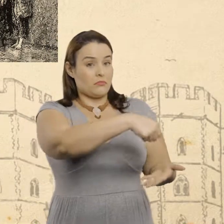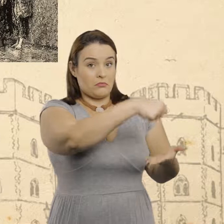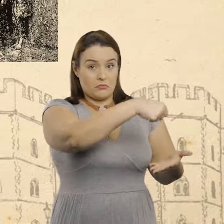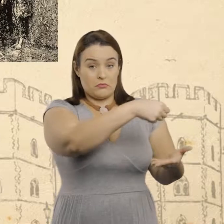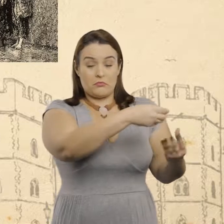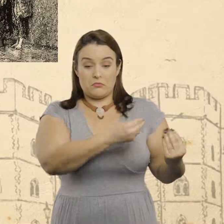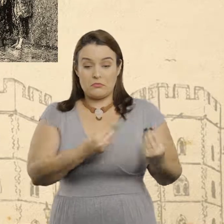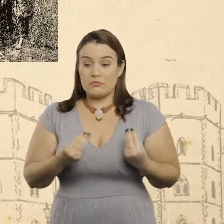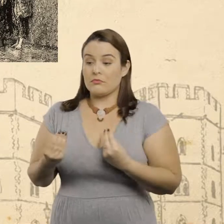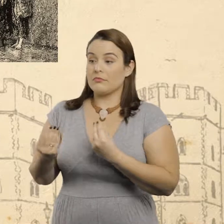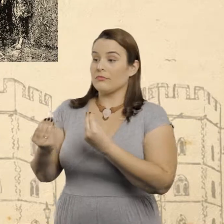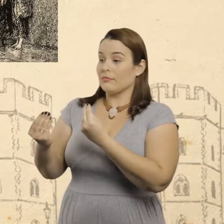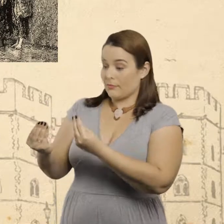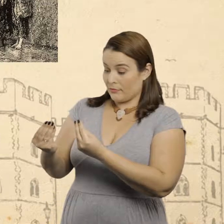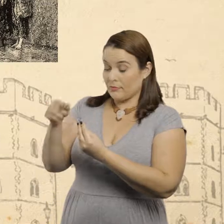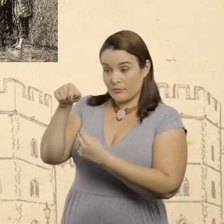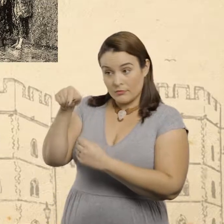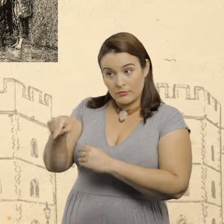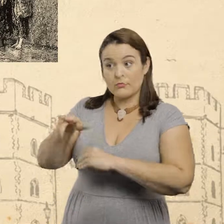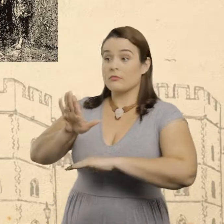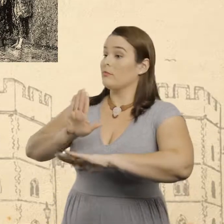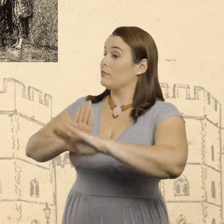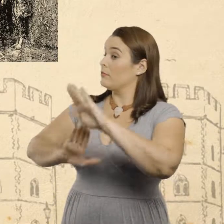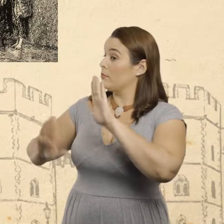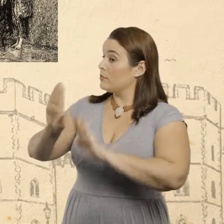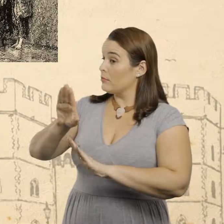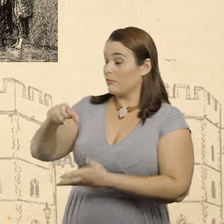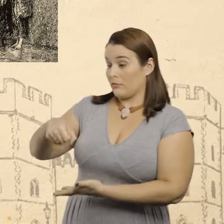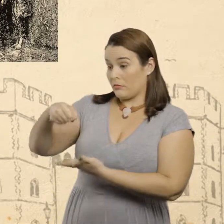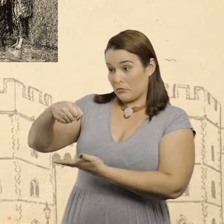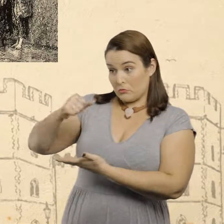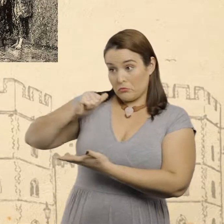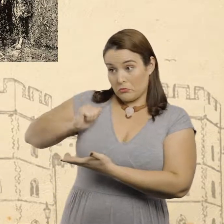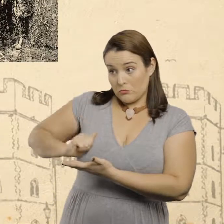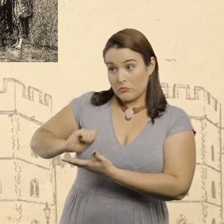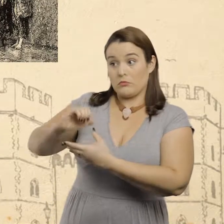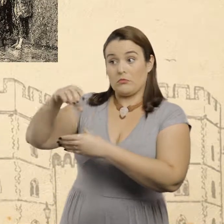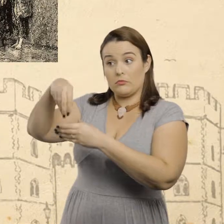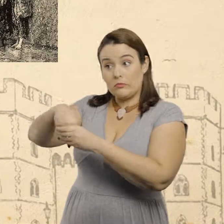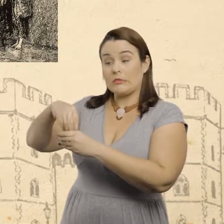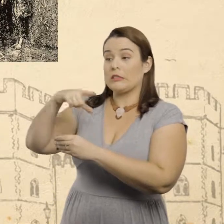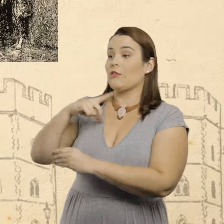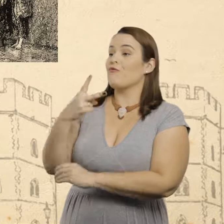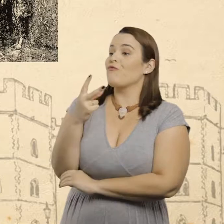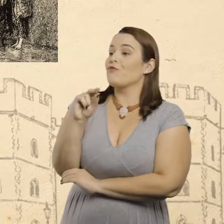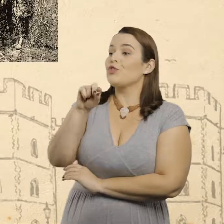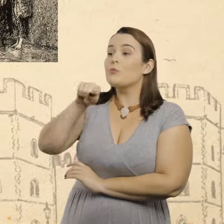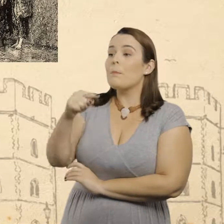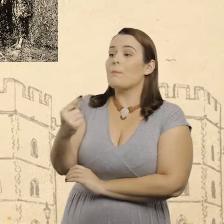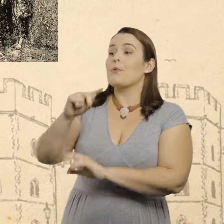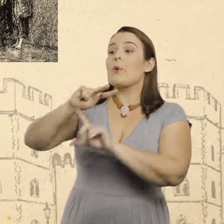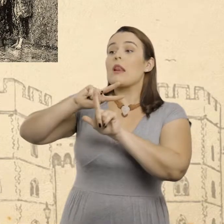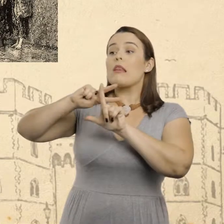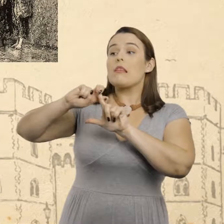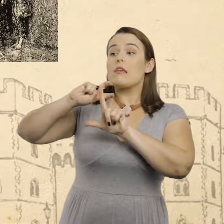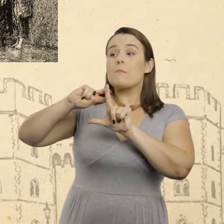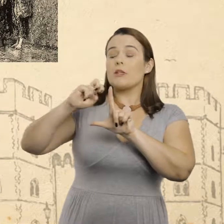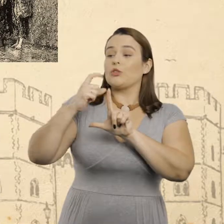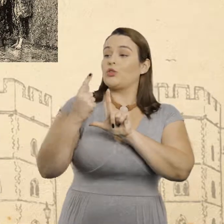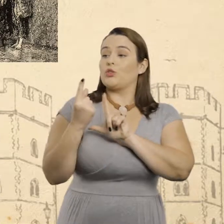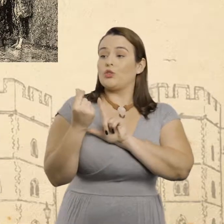viajar. O patrão entregou uma bolsa para Passepartout e disse para ele tomar cuidado. Dentro da bolsa